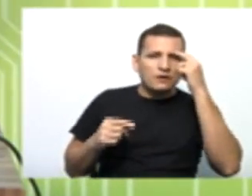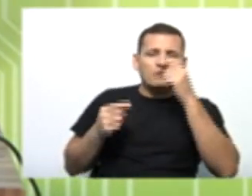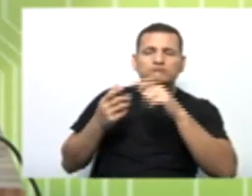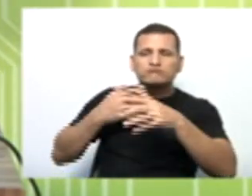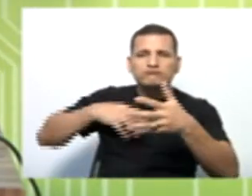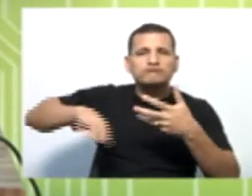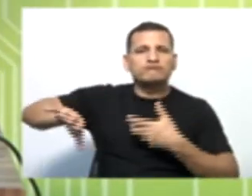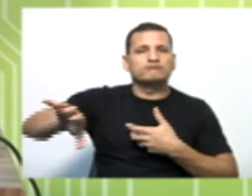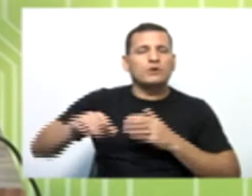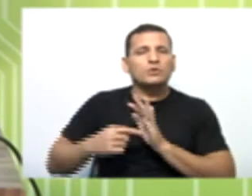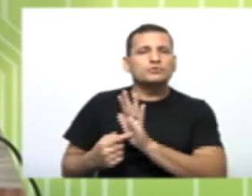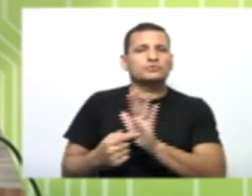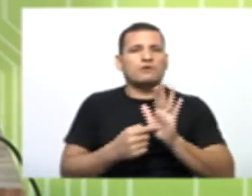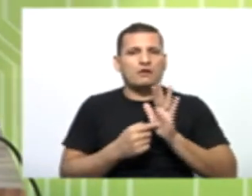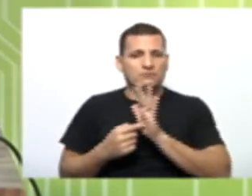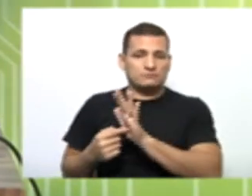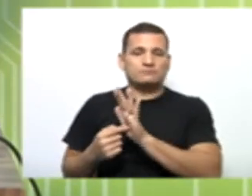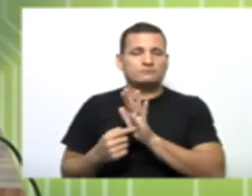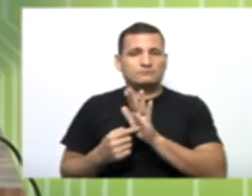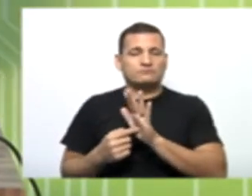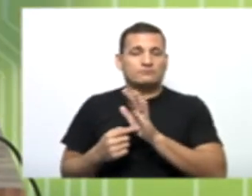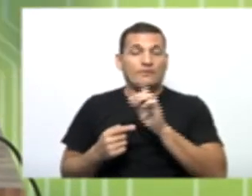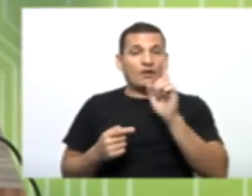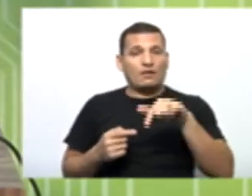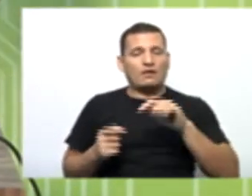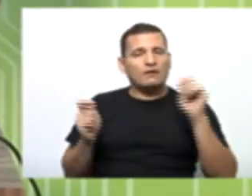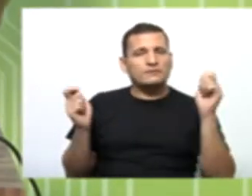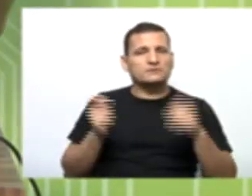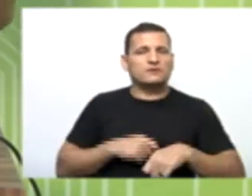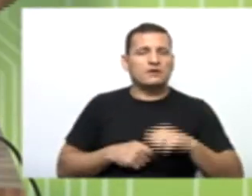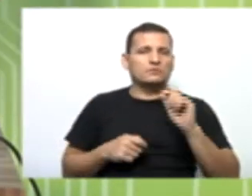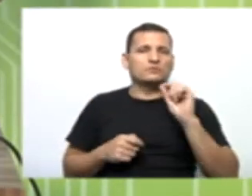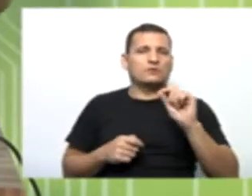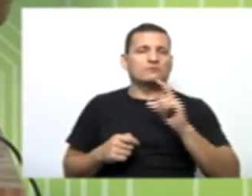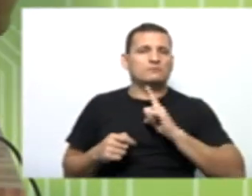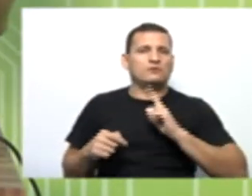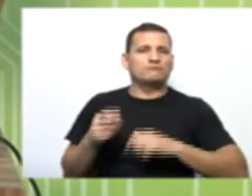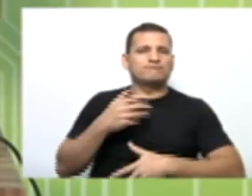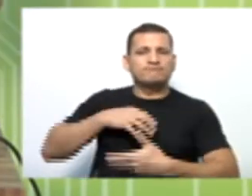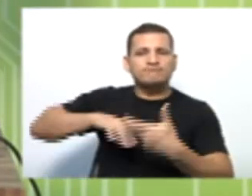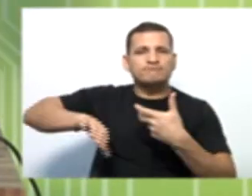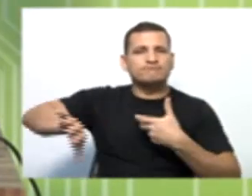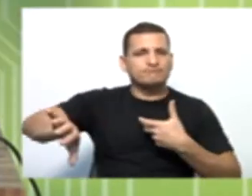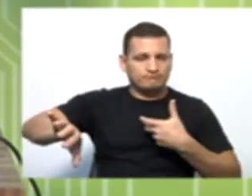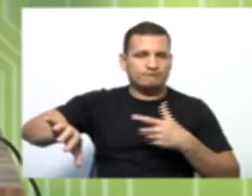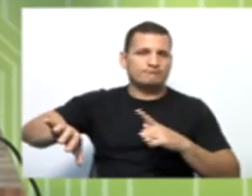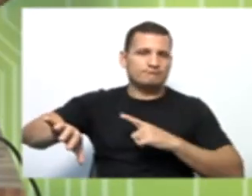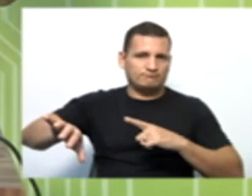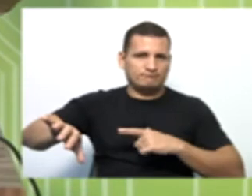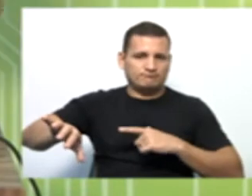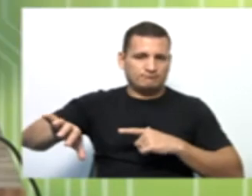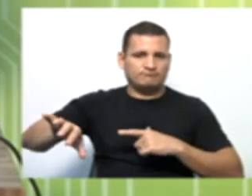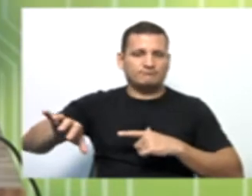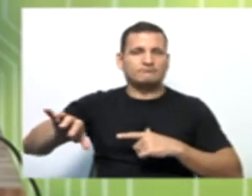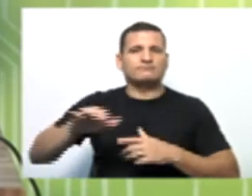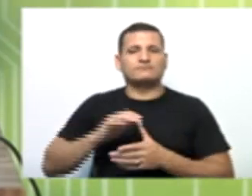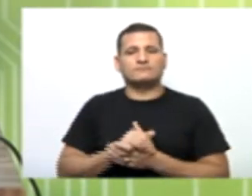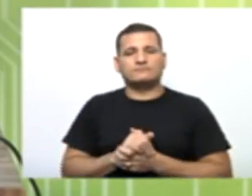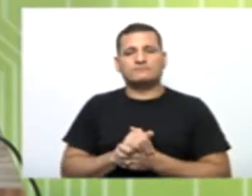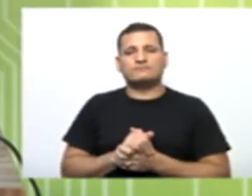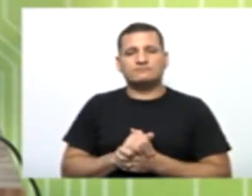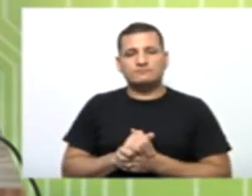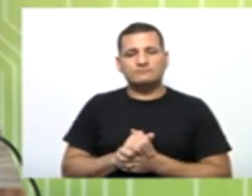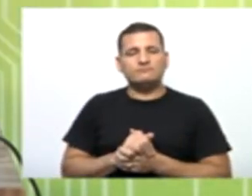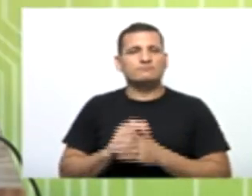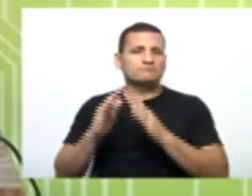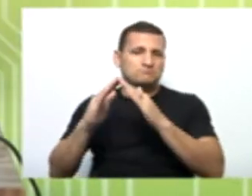a alteridade, que é a capacidade que eu tenho de me colocar no lugar do outro indivíduo, né,